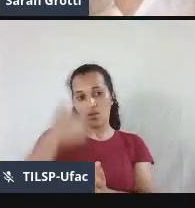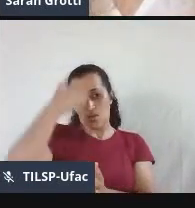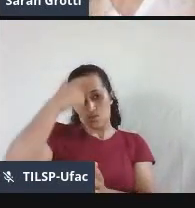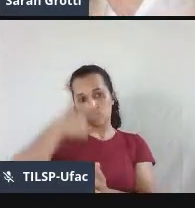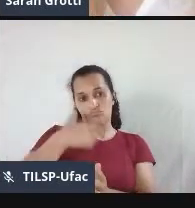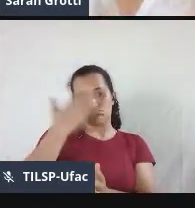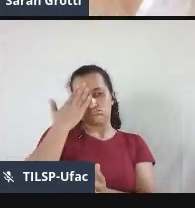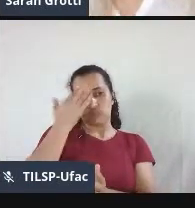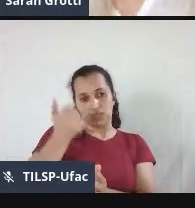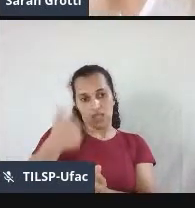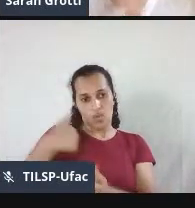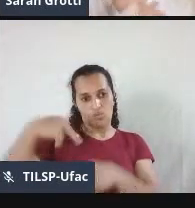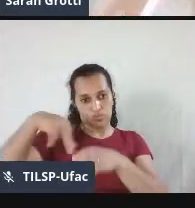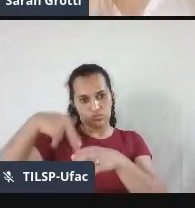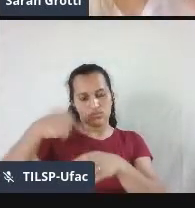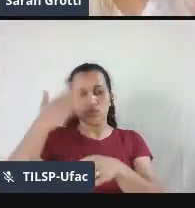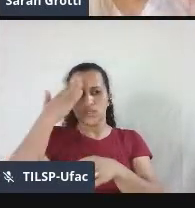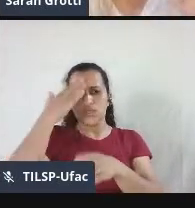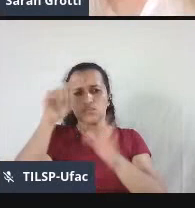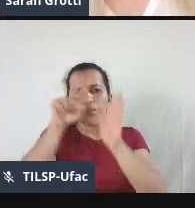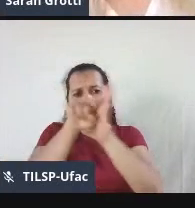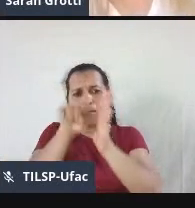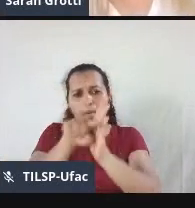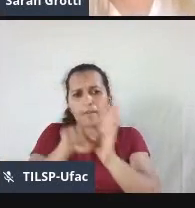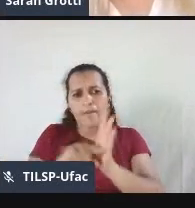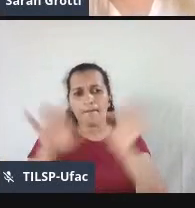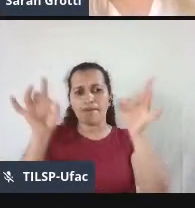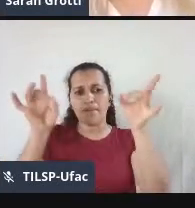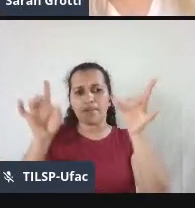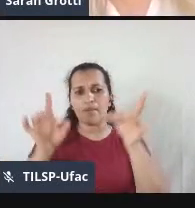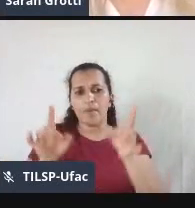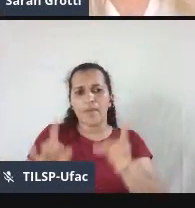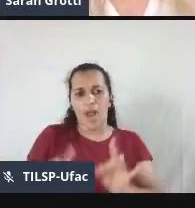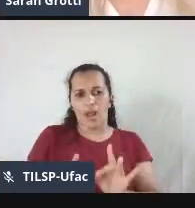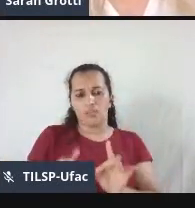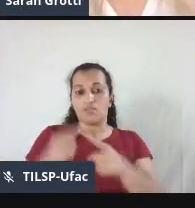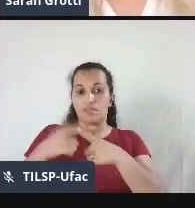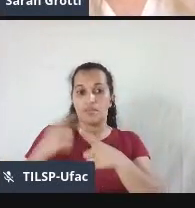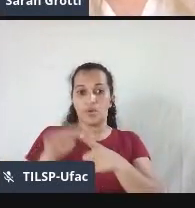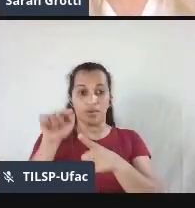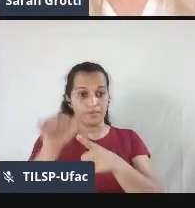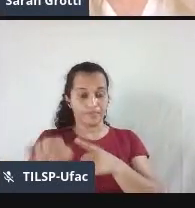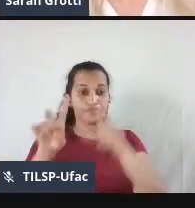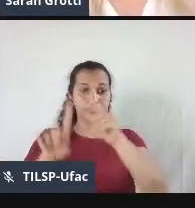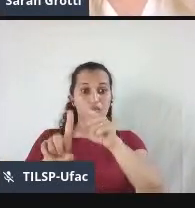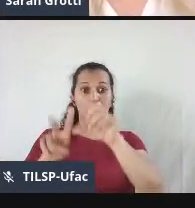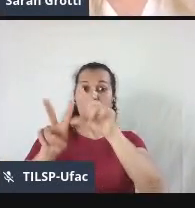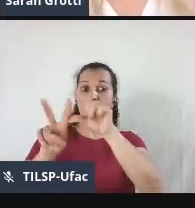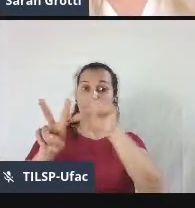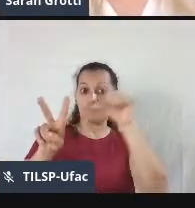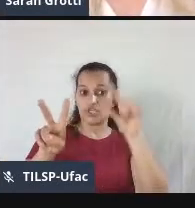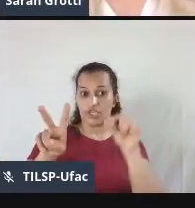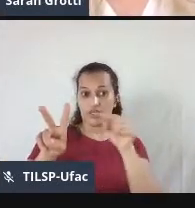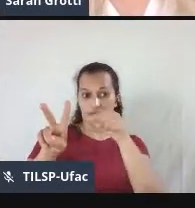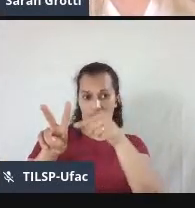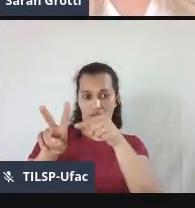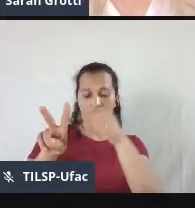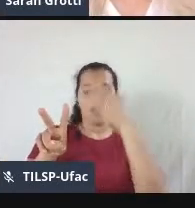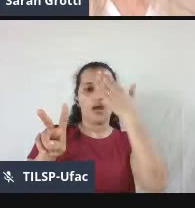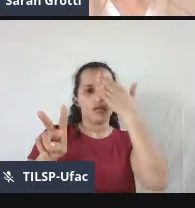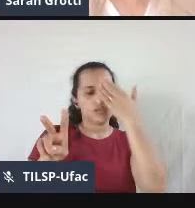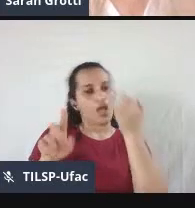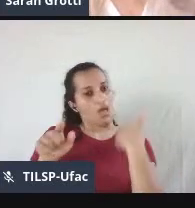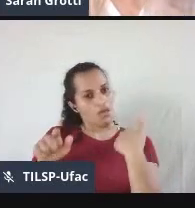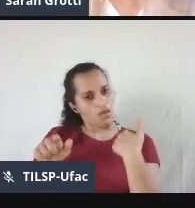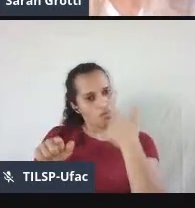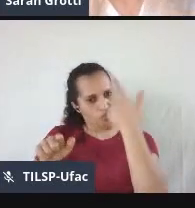mais detalhada, não que para um paciente normal não seja, mas, por exemplo, eu vou perguntar sobre